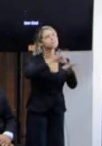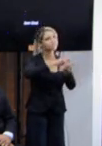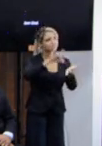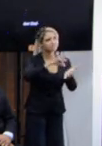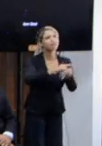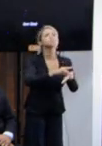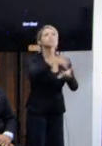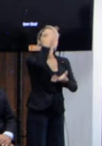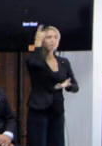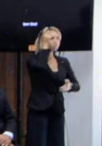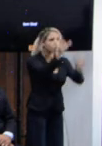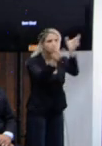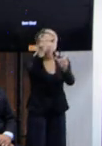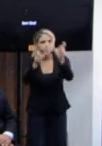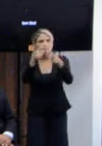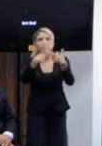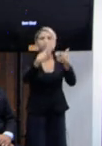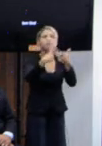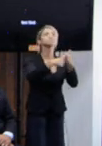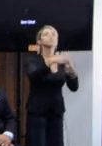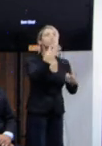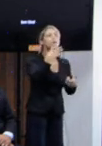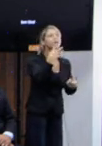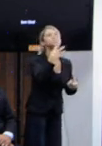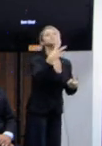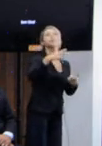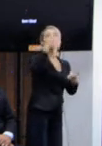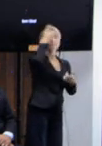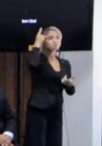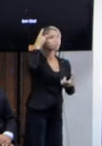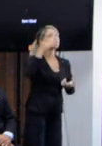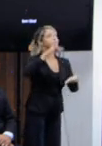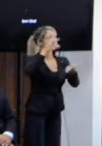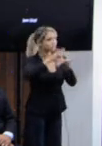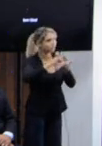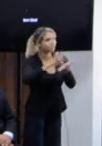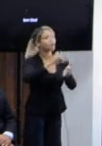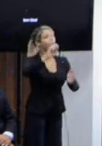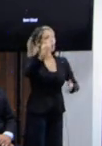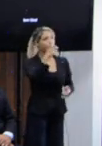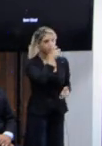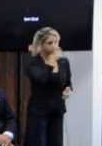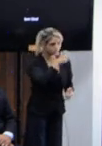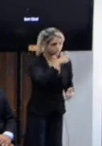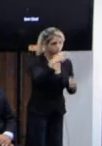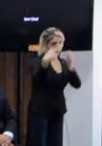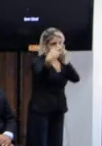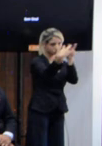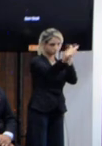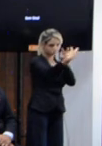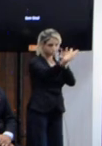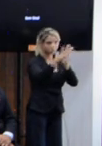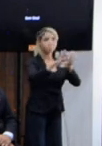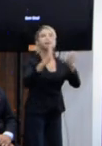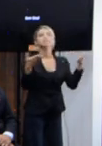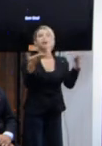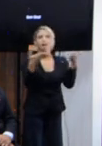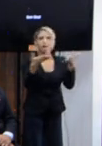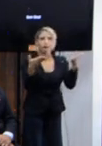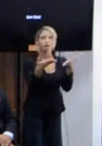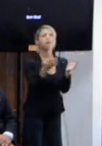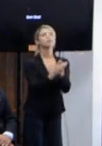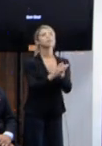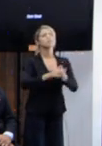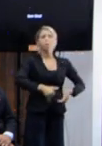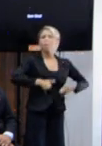de mentira. Eu quero dizer também a todos que é um prazer muito grande poder estar nessa casa conversando com cada um